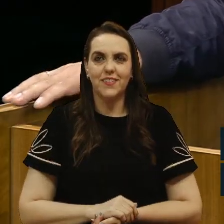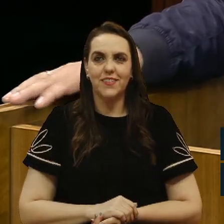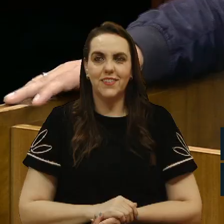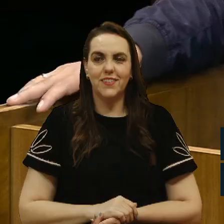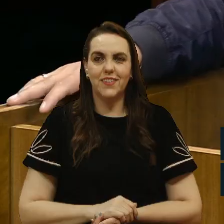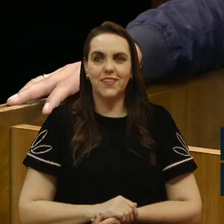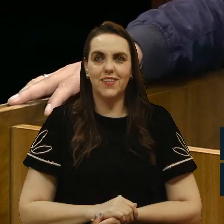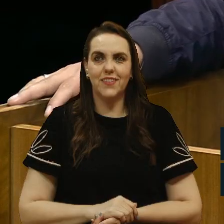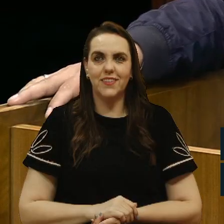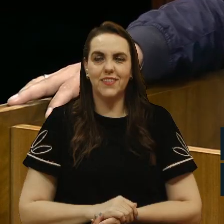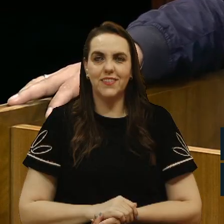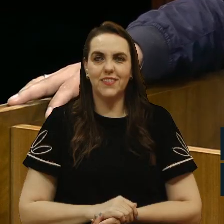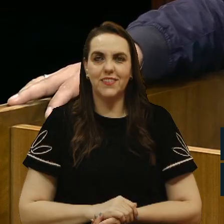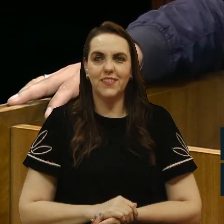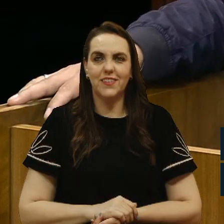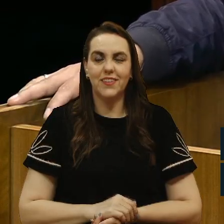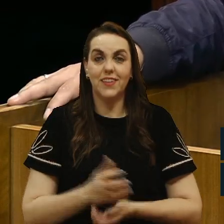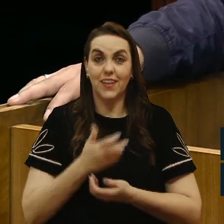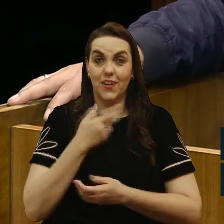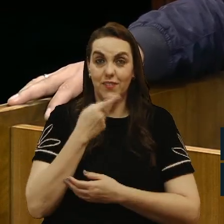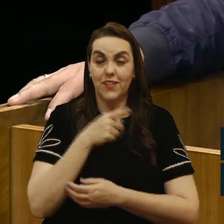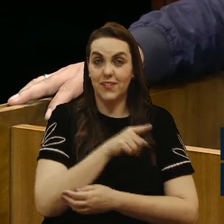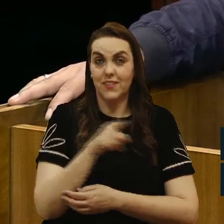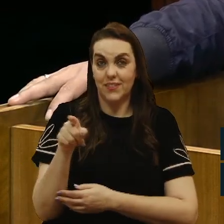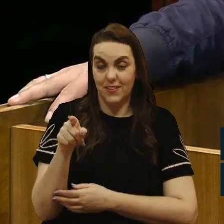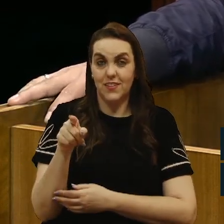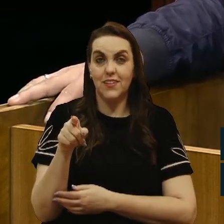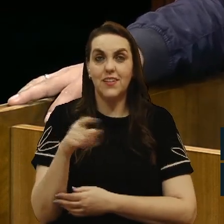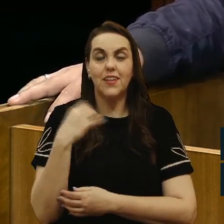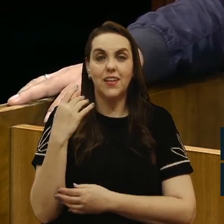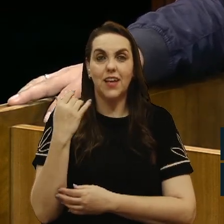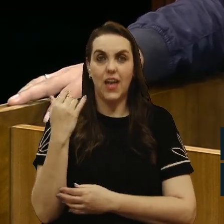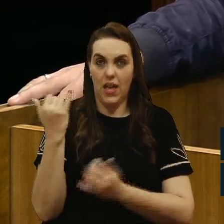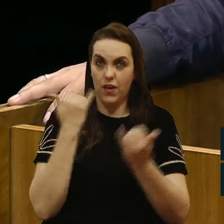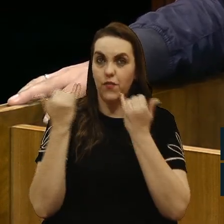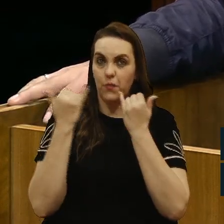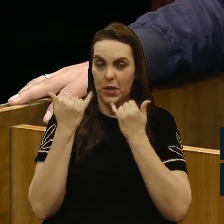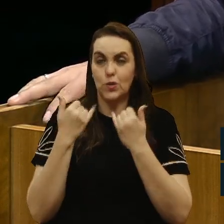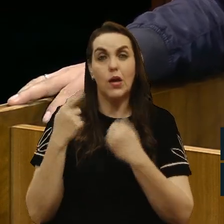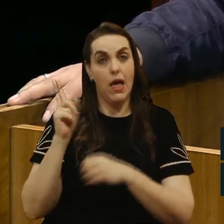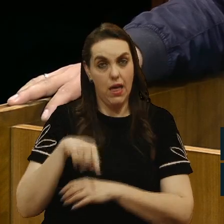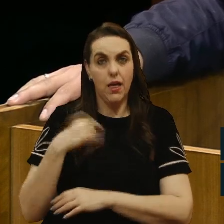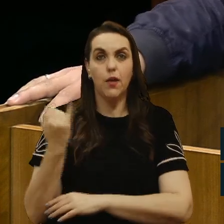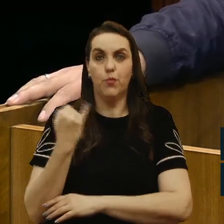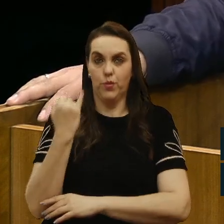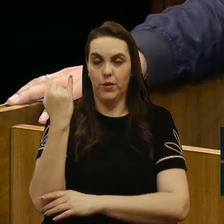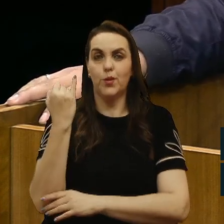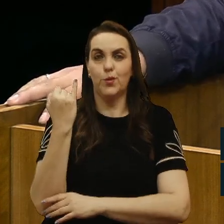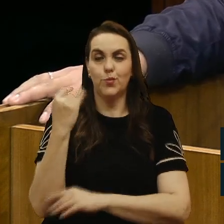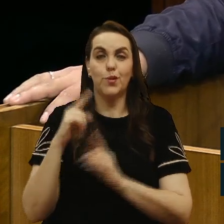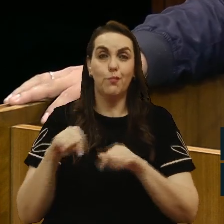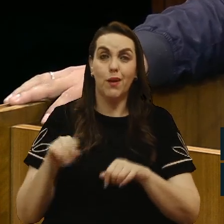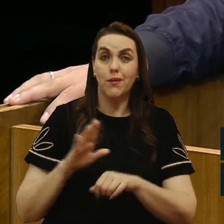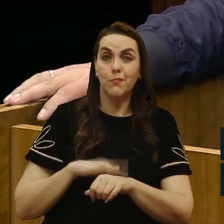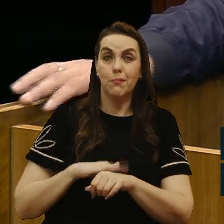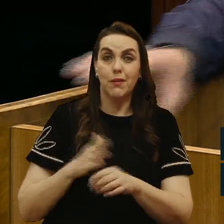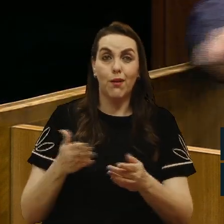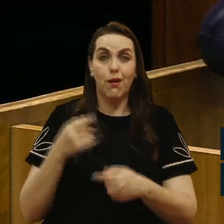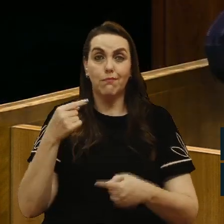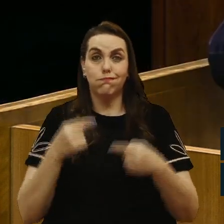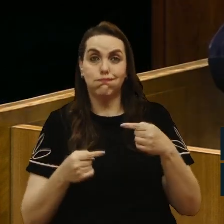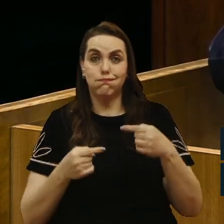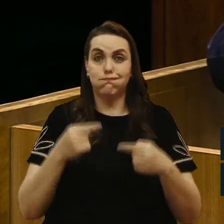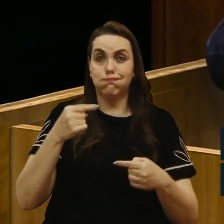Quero dizer para vocês que eu acho muito importante essa questão de pedido de informações, mas enquanto isso a gente fica debatendo